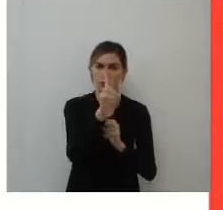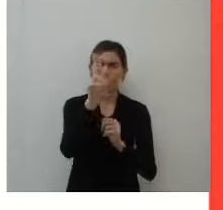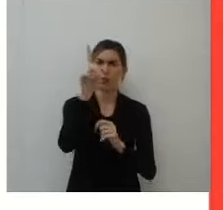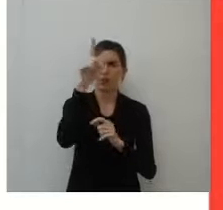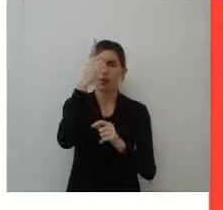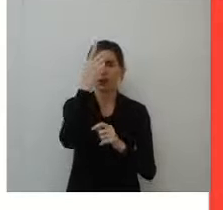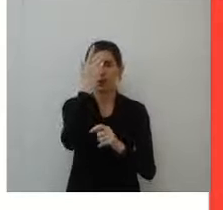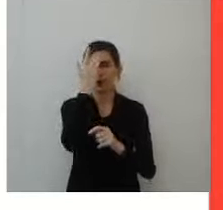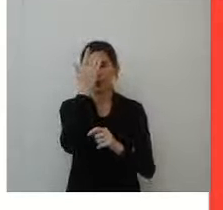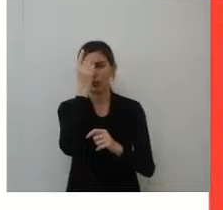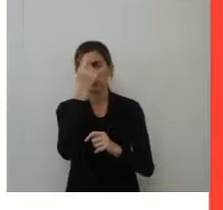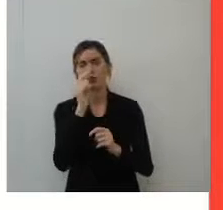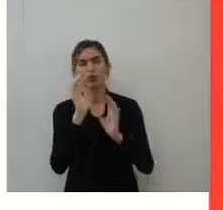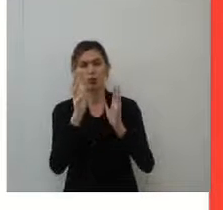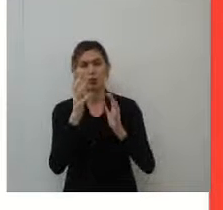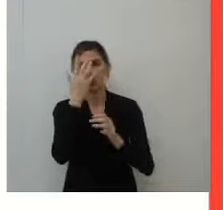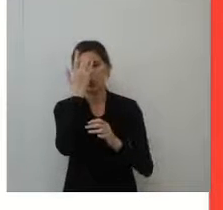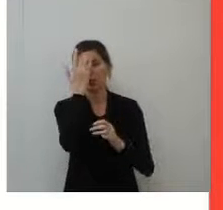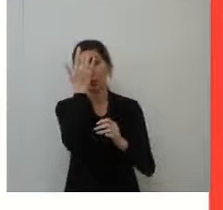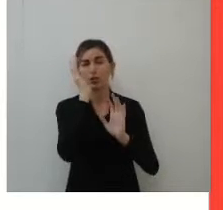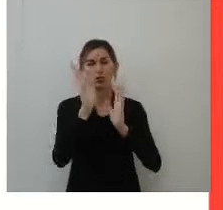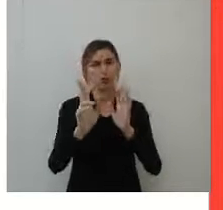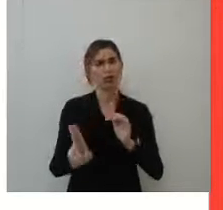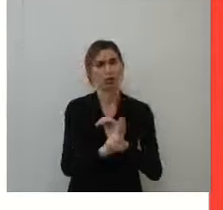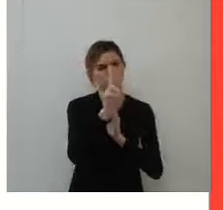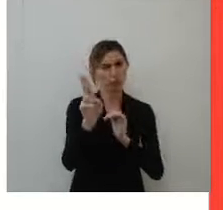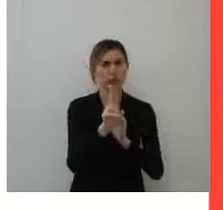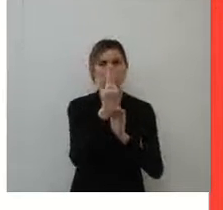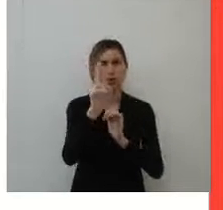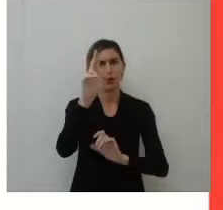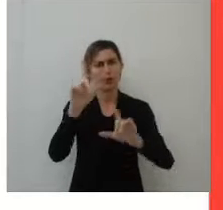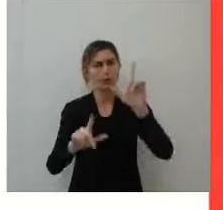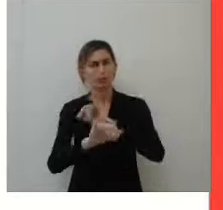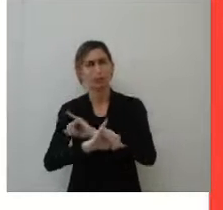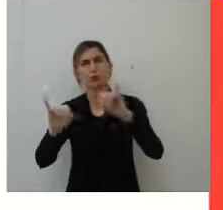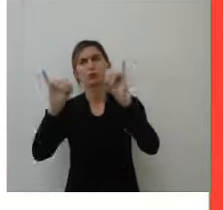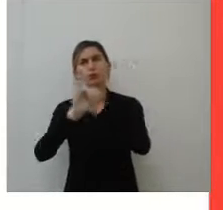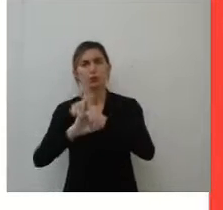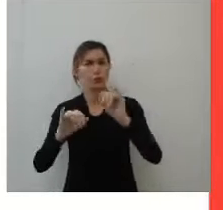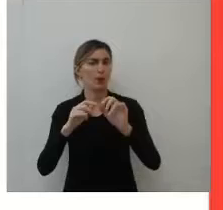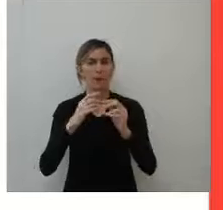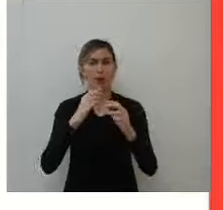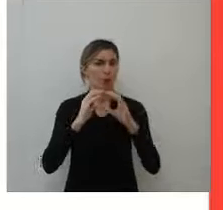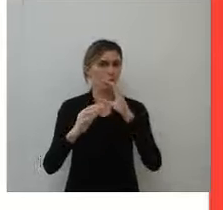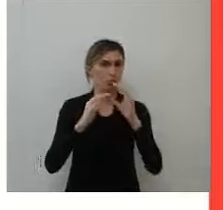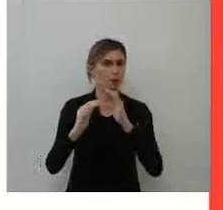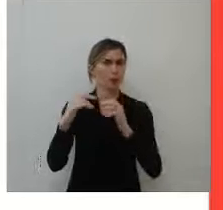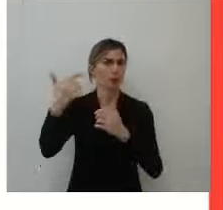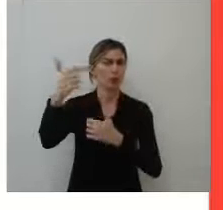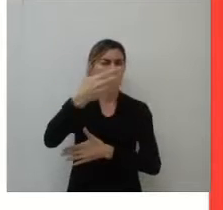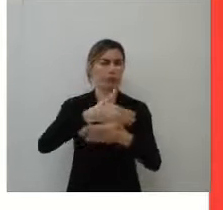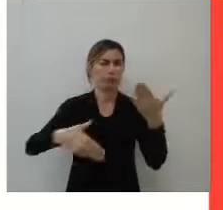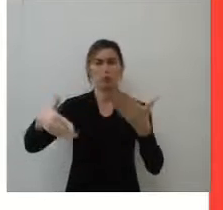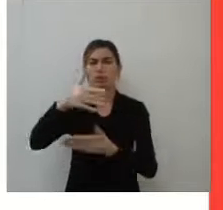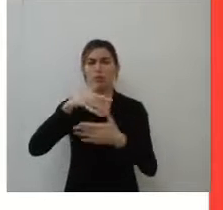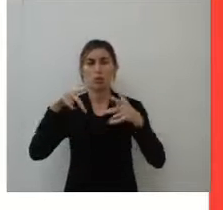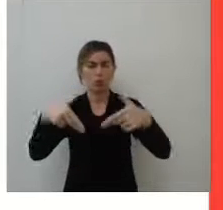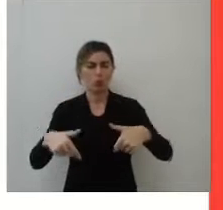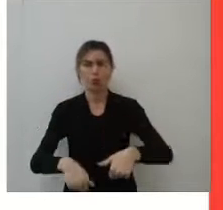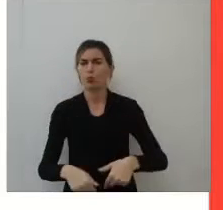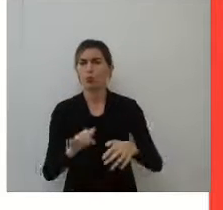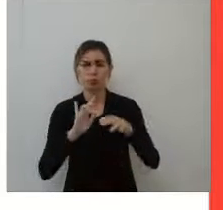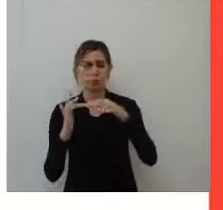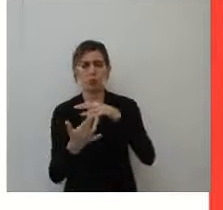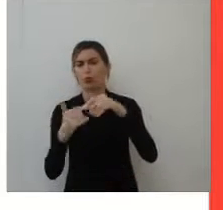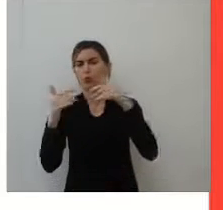na Índia. Os indianos já utilizavam a imprensa, mas eles não se comunicavam, né? Não tinha essa rede de comunicação que se tem